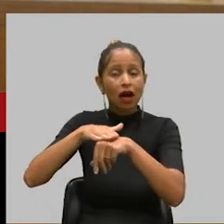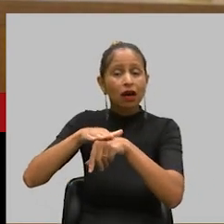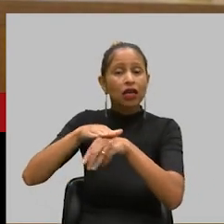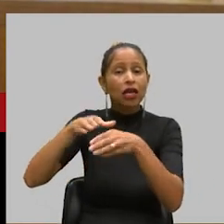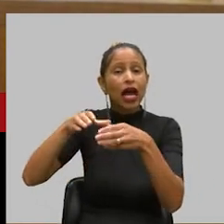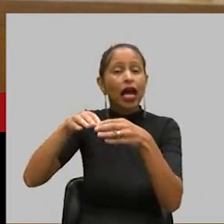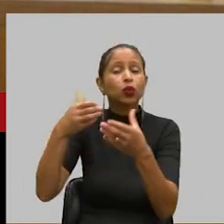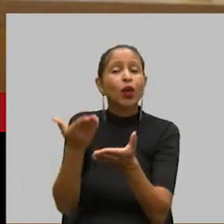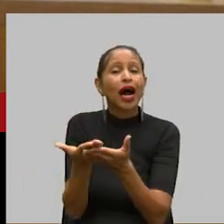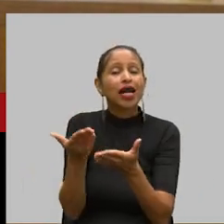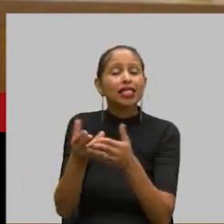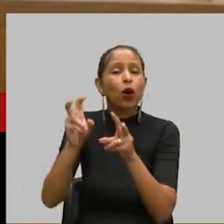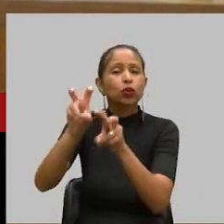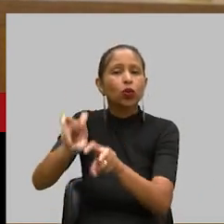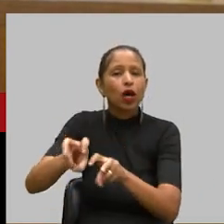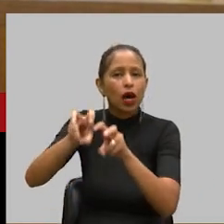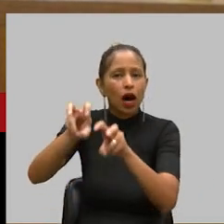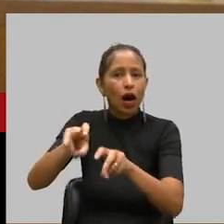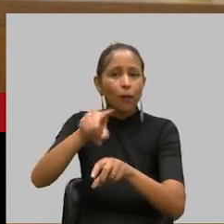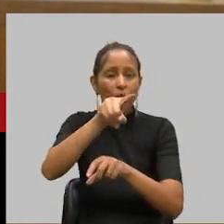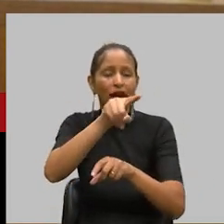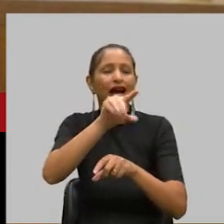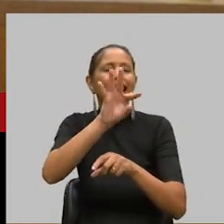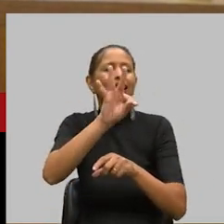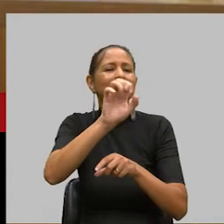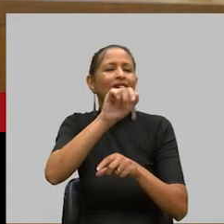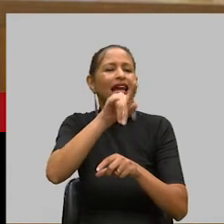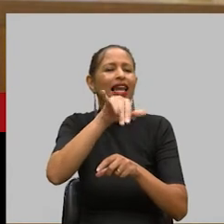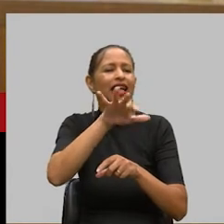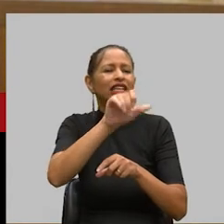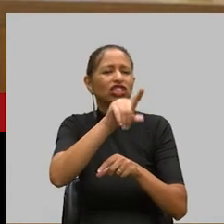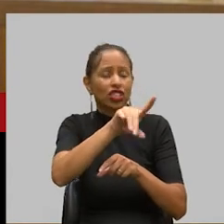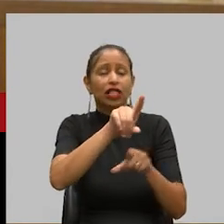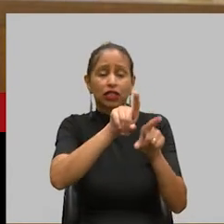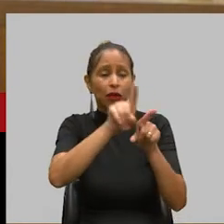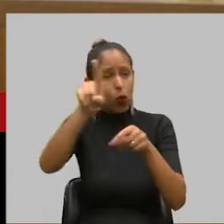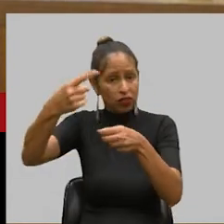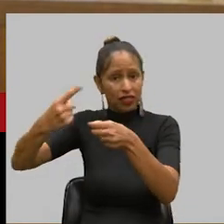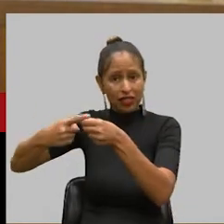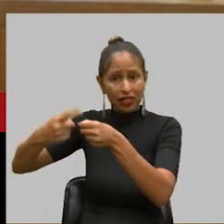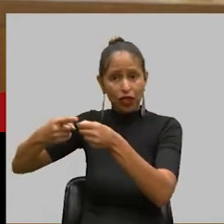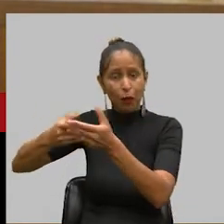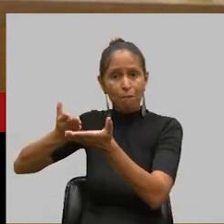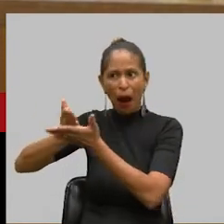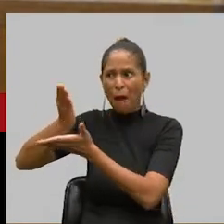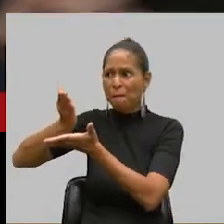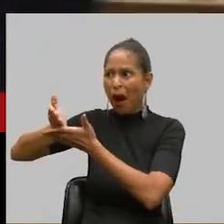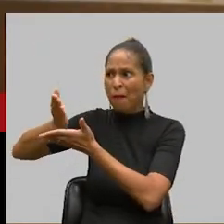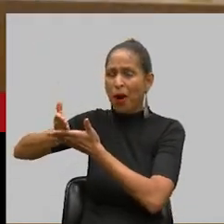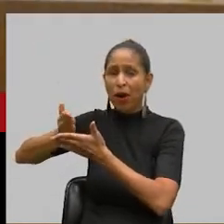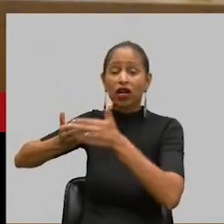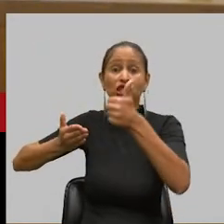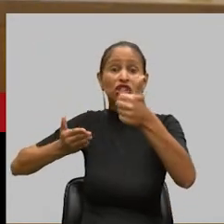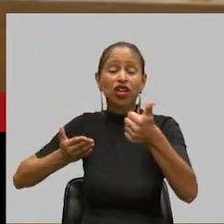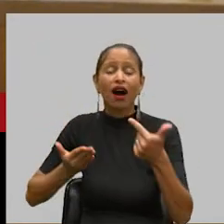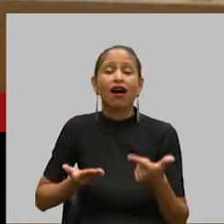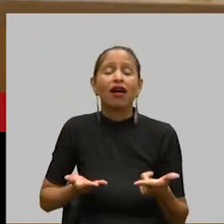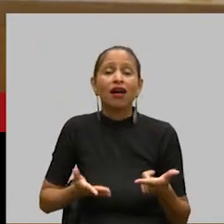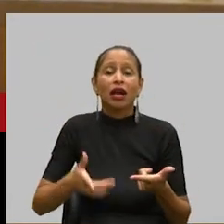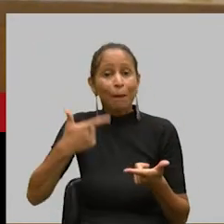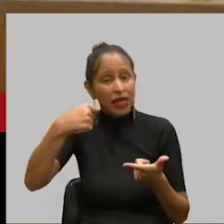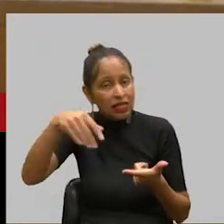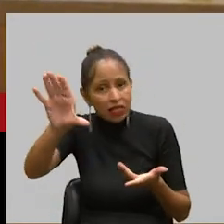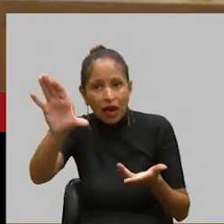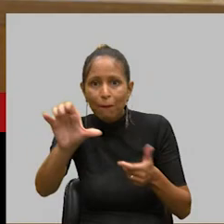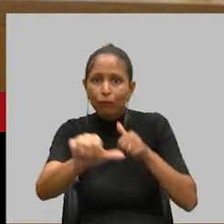você pode pegar na talanda por exemplo conheço outros municípios que já tá com uma discussão muito avançada e a gente precisa resgatar